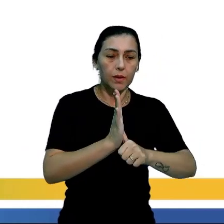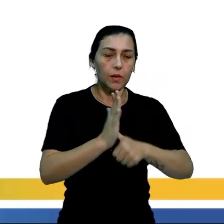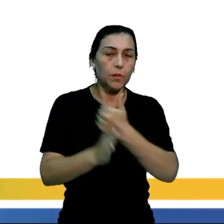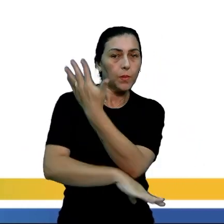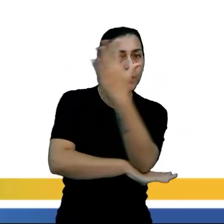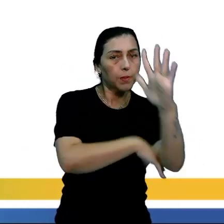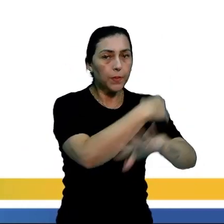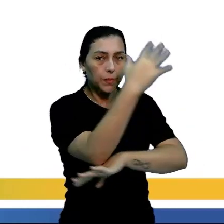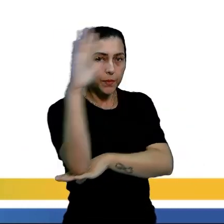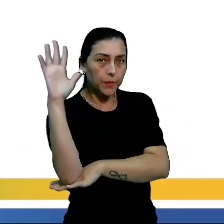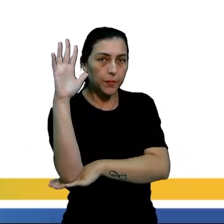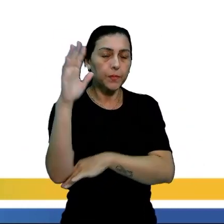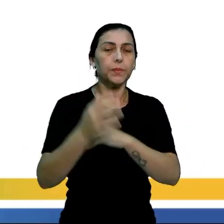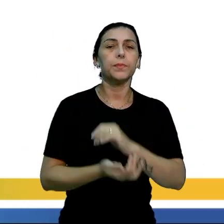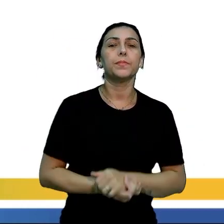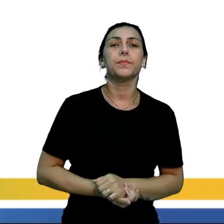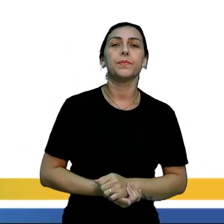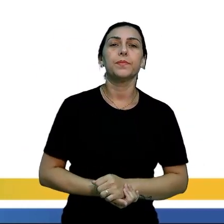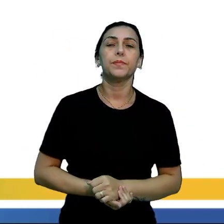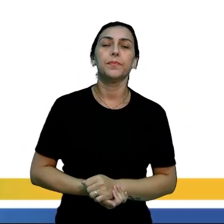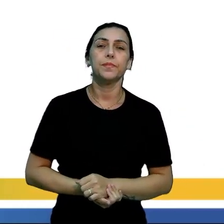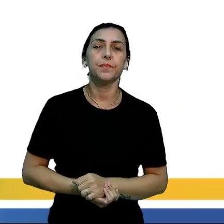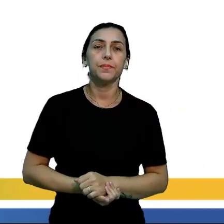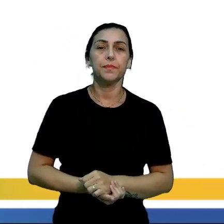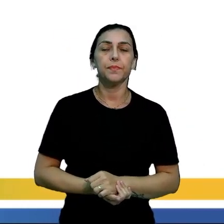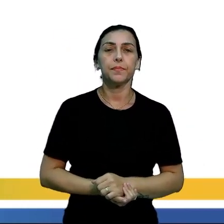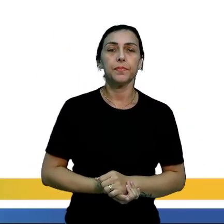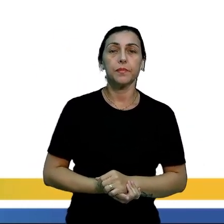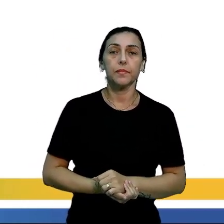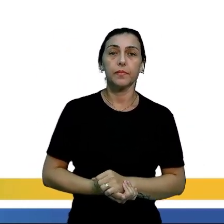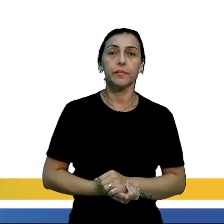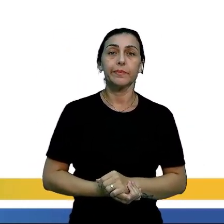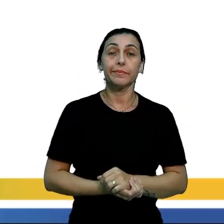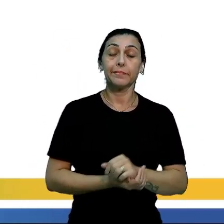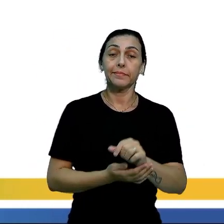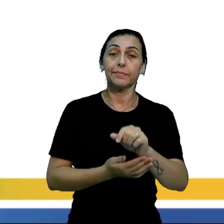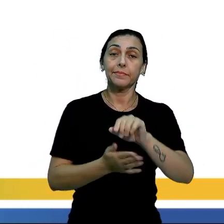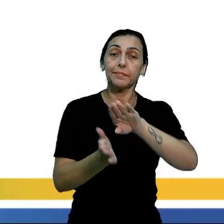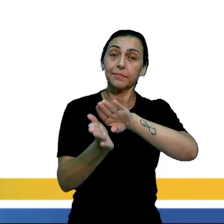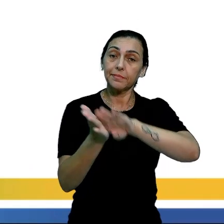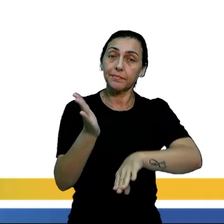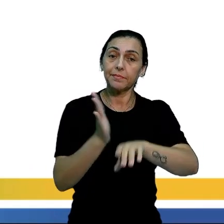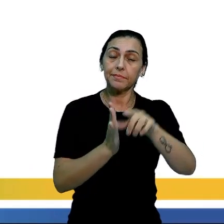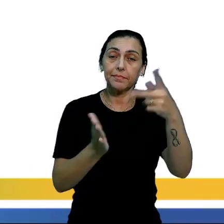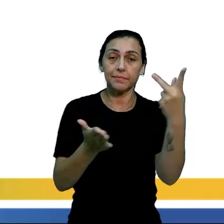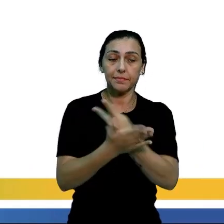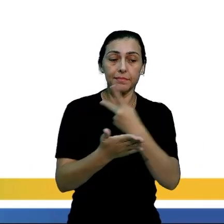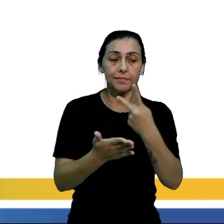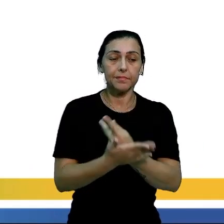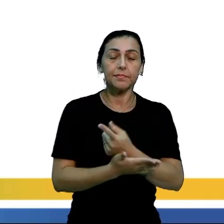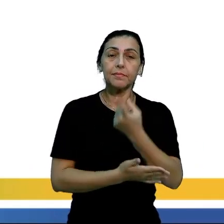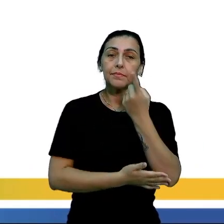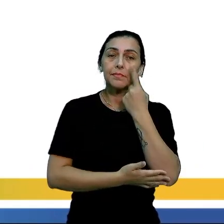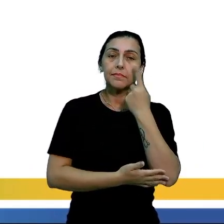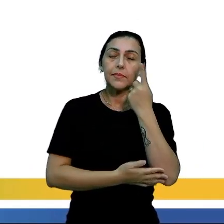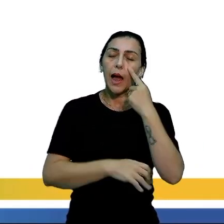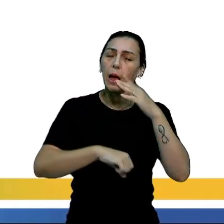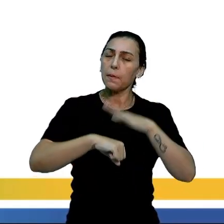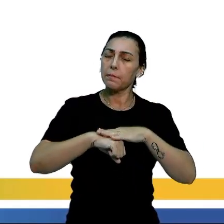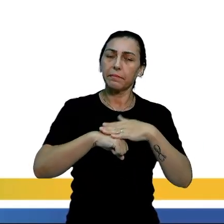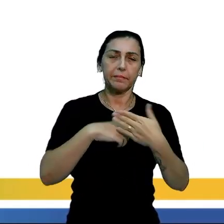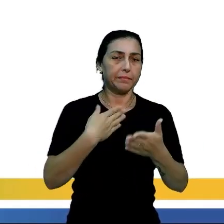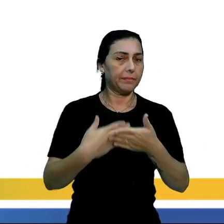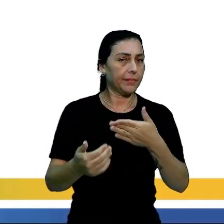natureza. Agora vamos fazer aquele método, né, de eliminando as erradas. A gente vai vendo as que não tem